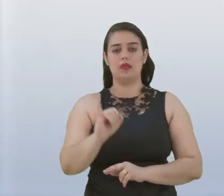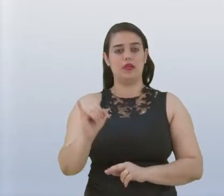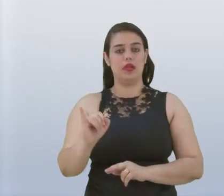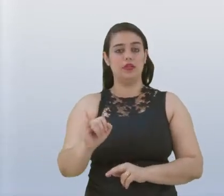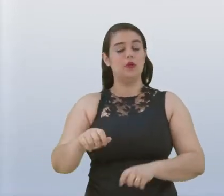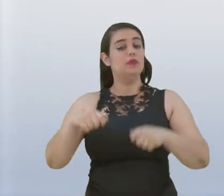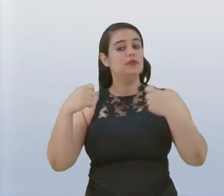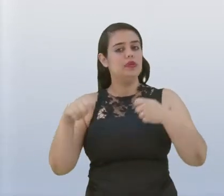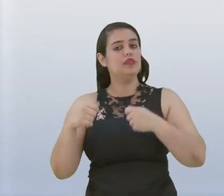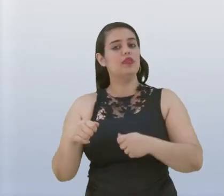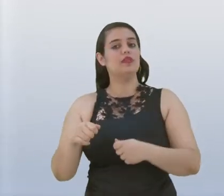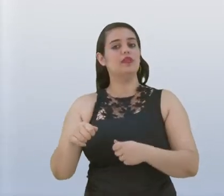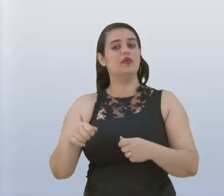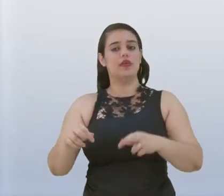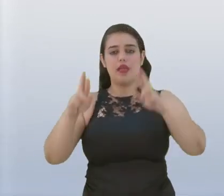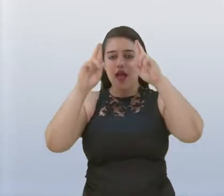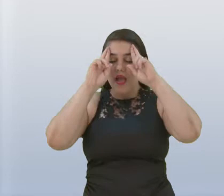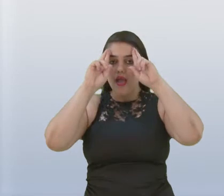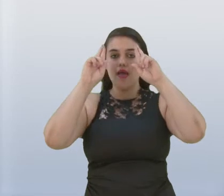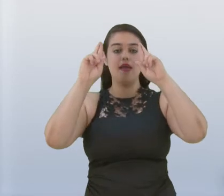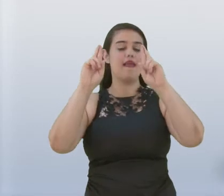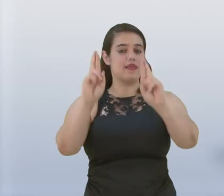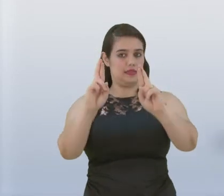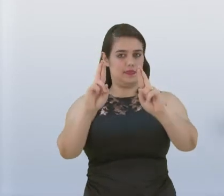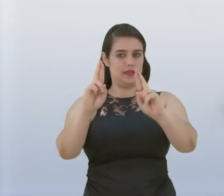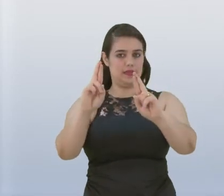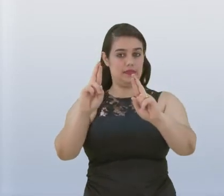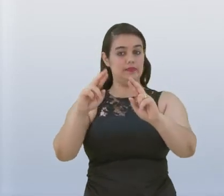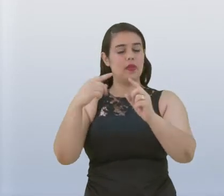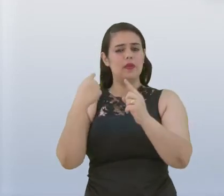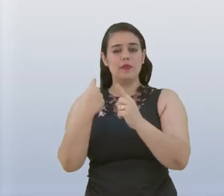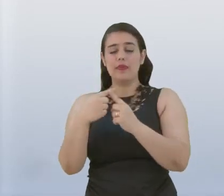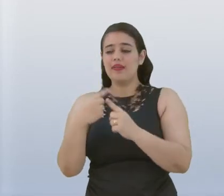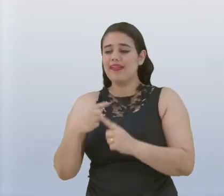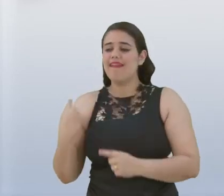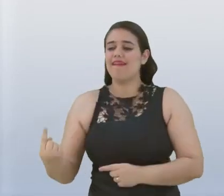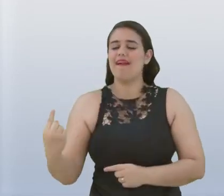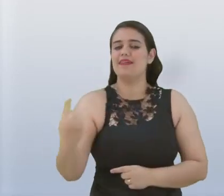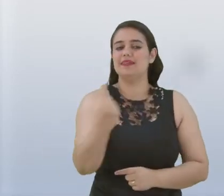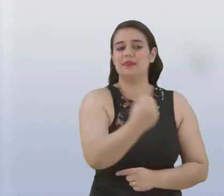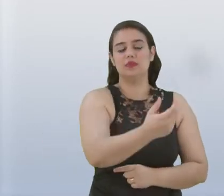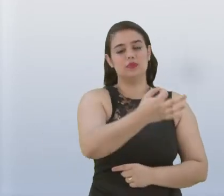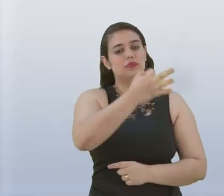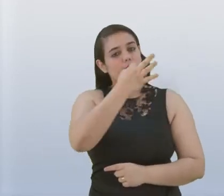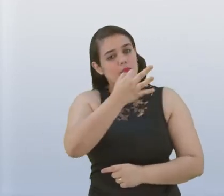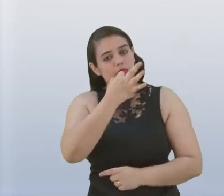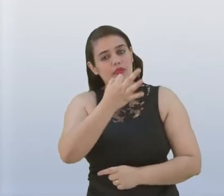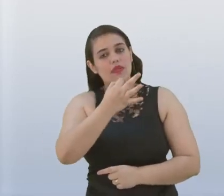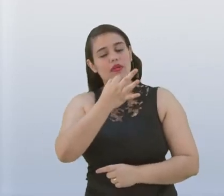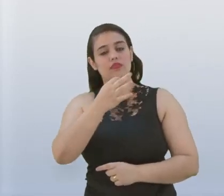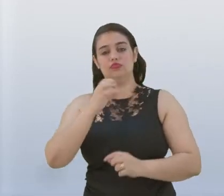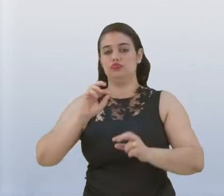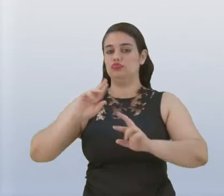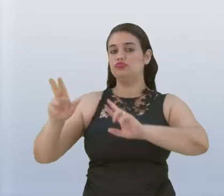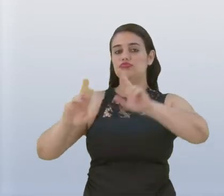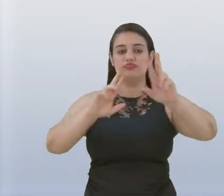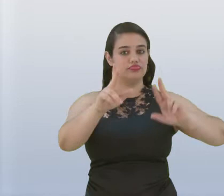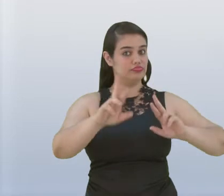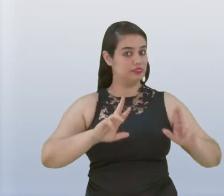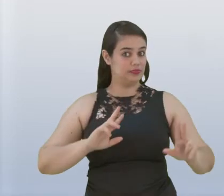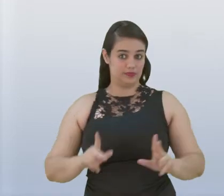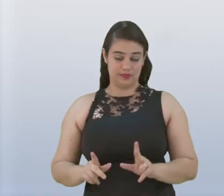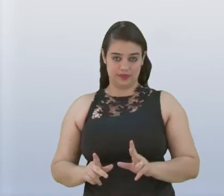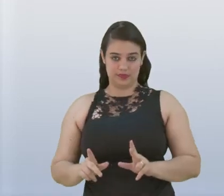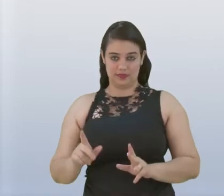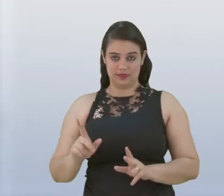O primeiro passo é termos consciência de que as pessoas têm personalidades, gostos e opiniões diferentes. Ao